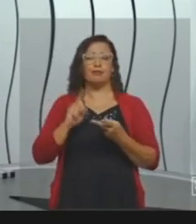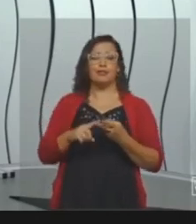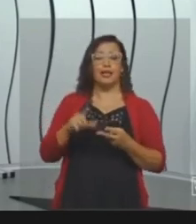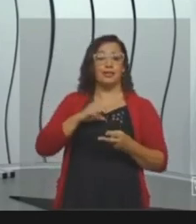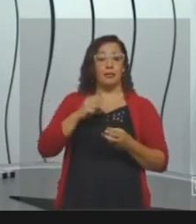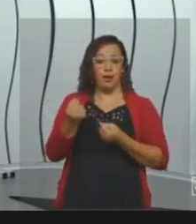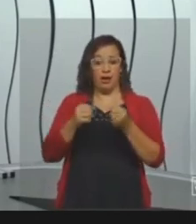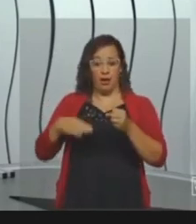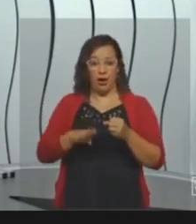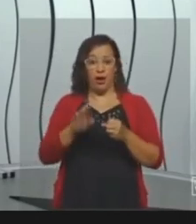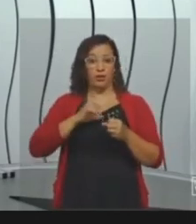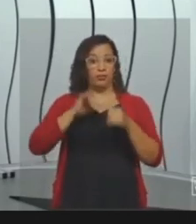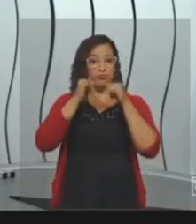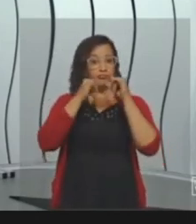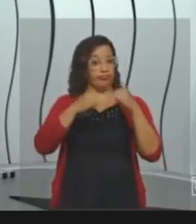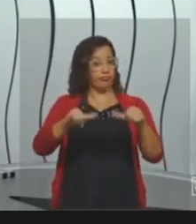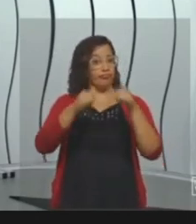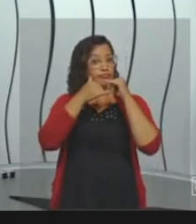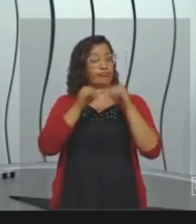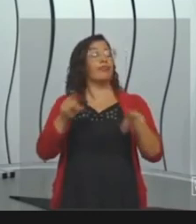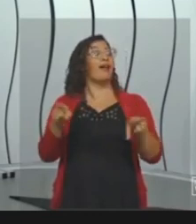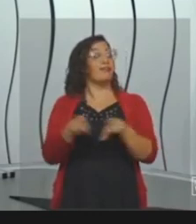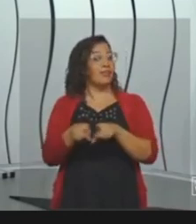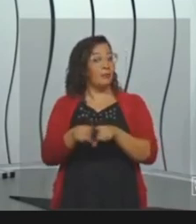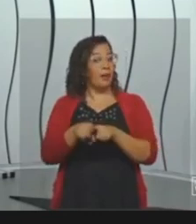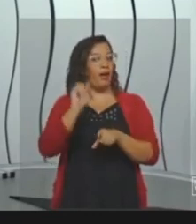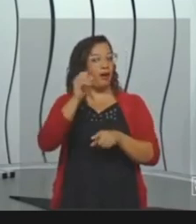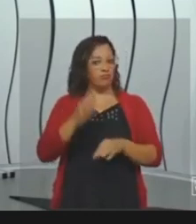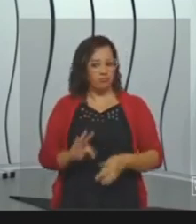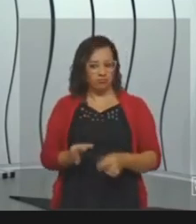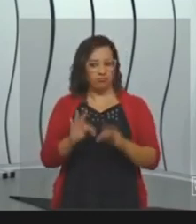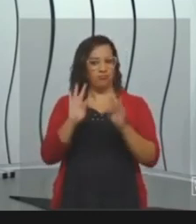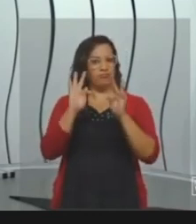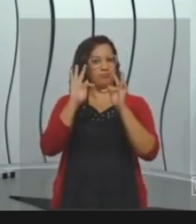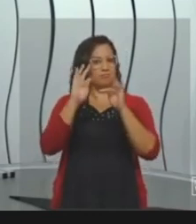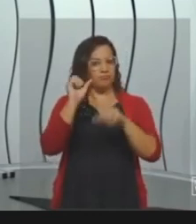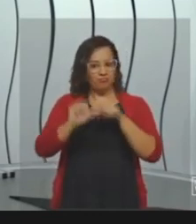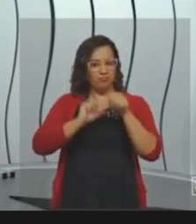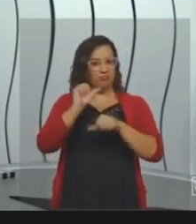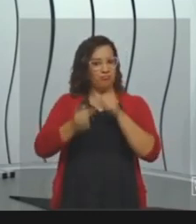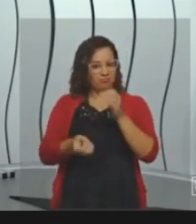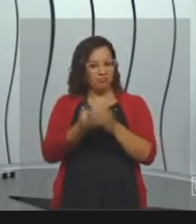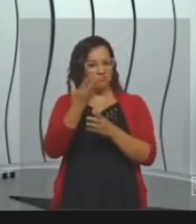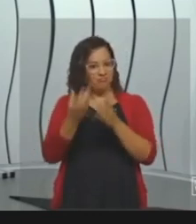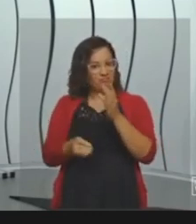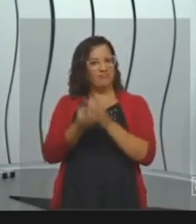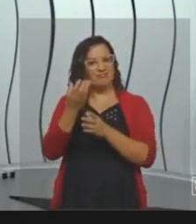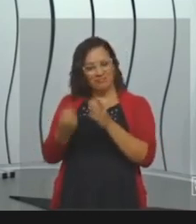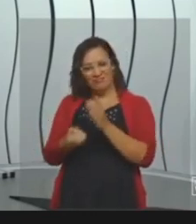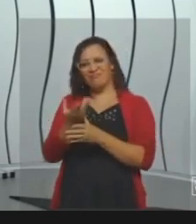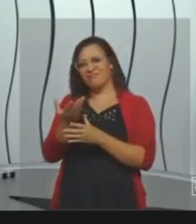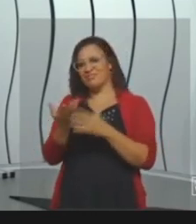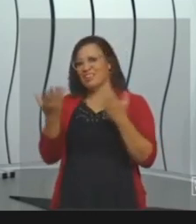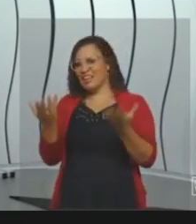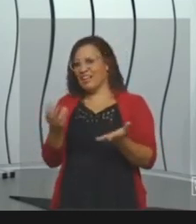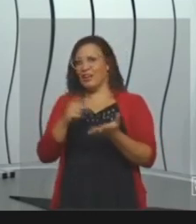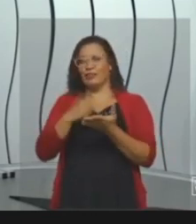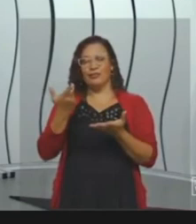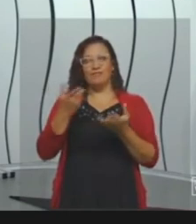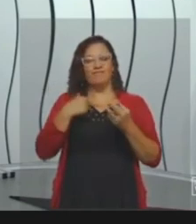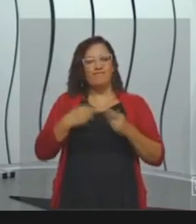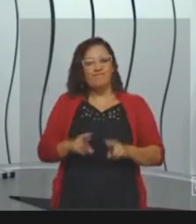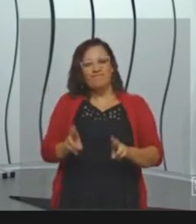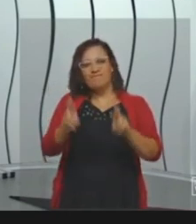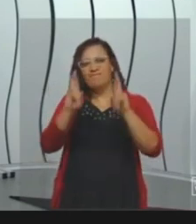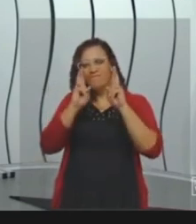carro movido a eletricidade. Então, novas tecnologias estão sendo aí desenvolvidas e realmente a nossa esperança, né,